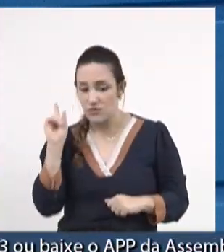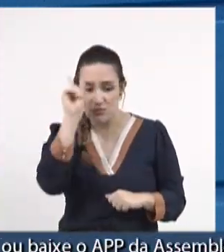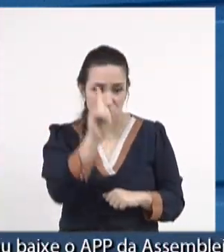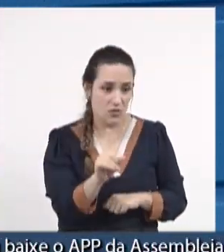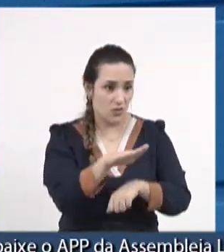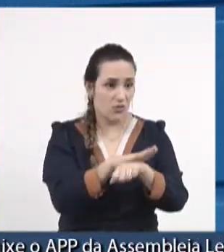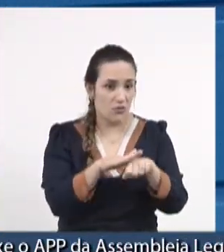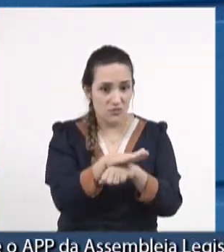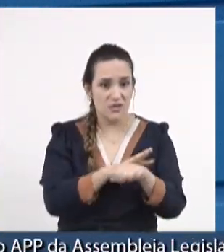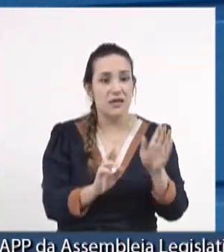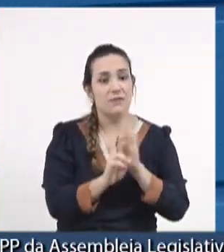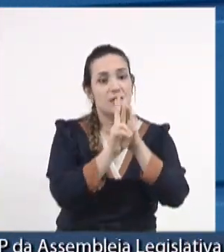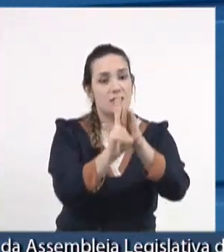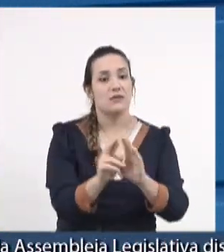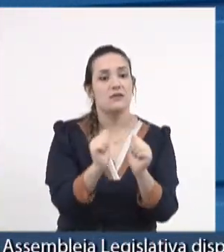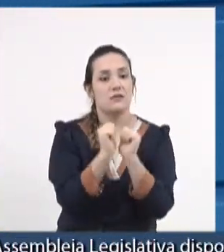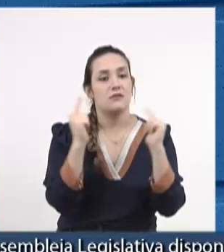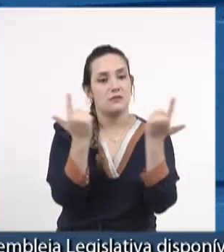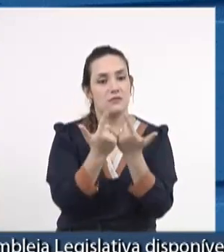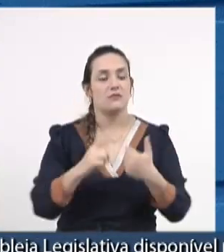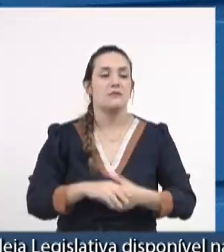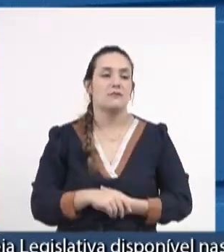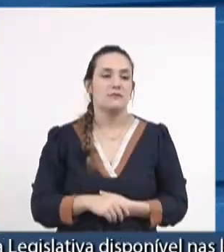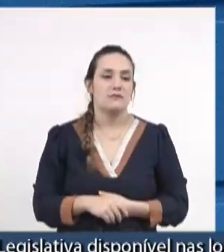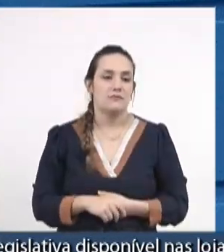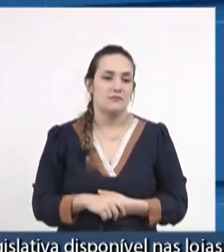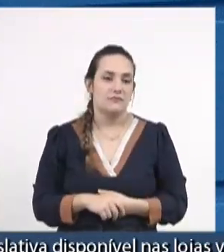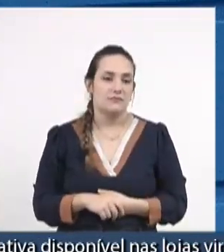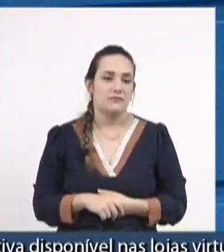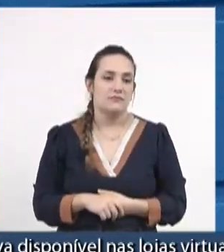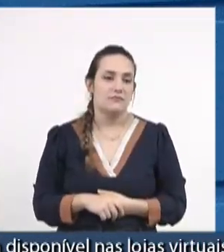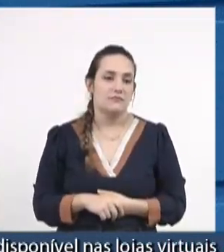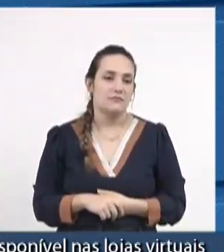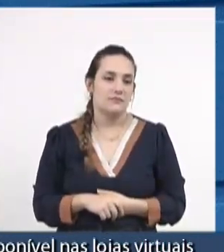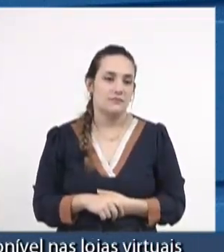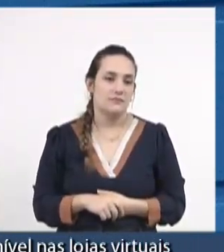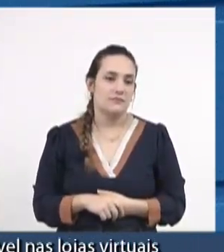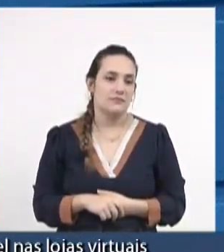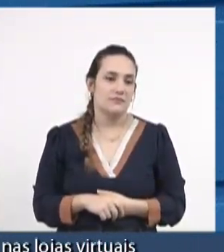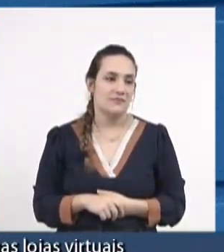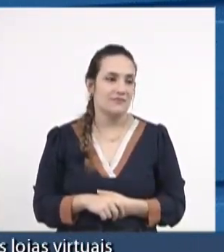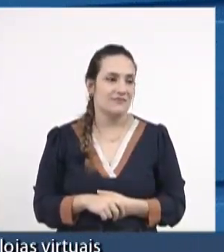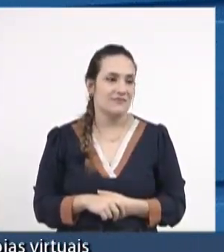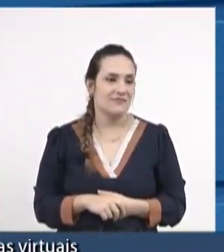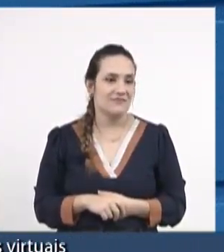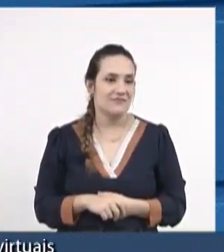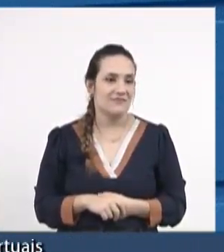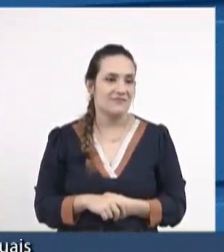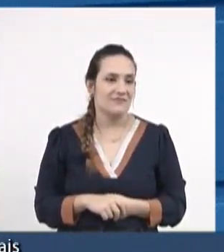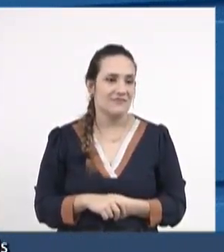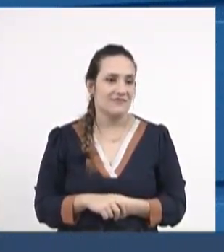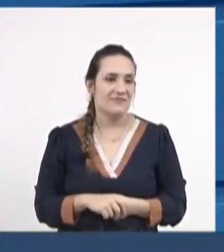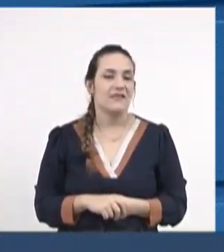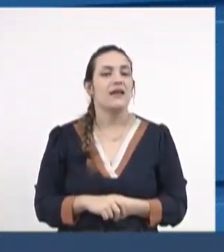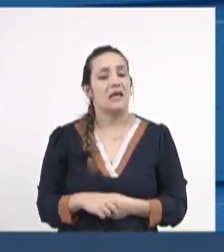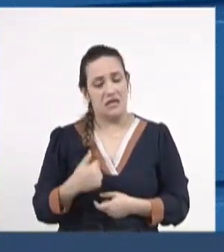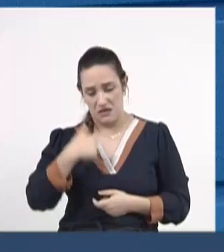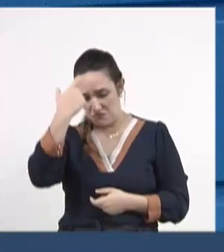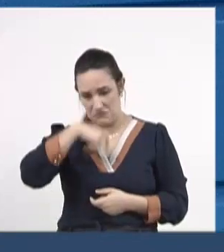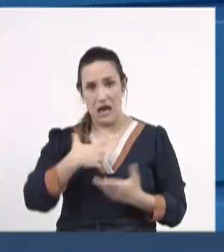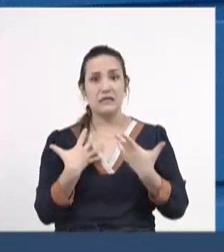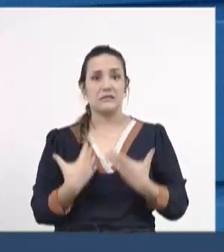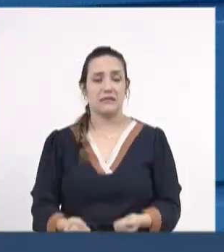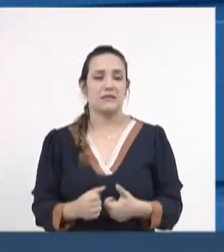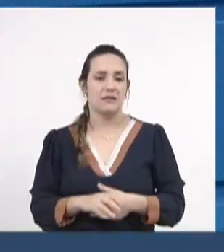lá representando a Assembleia. E o inocente bobão aqui foi lá.